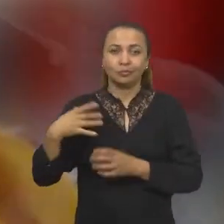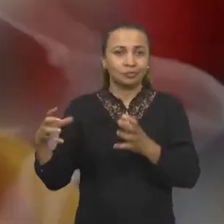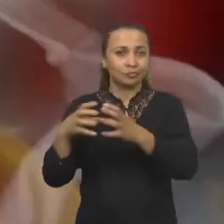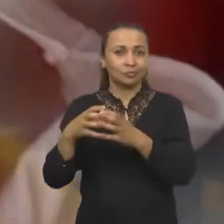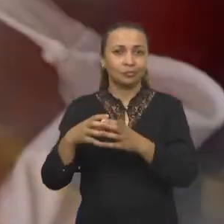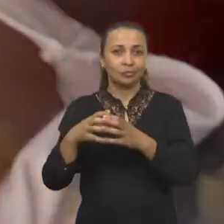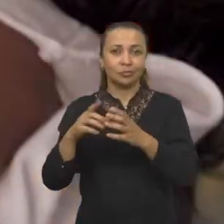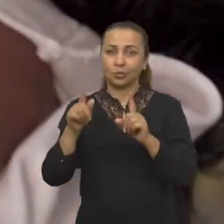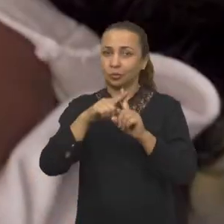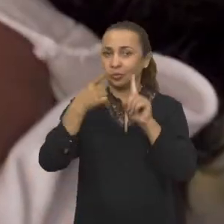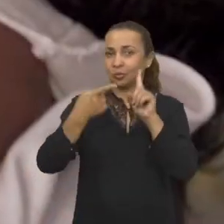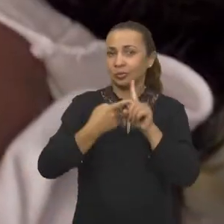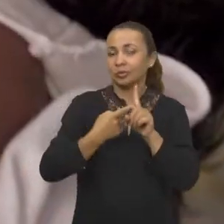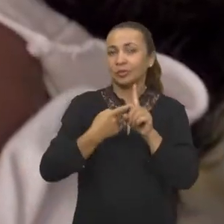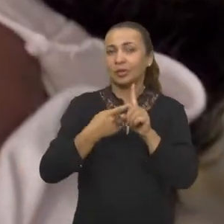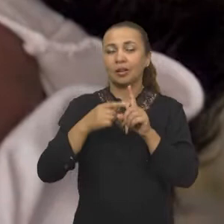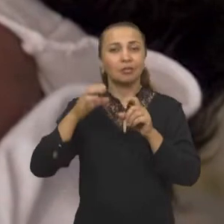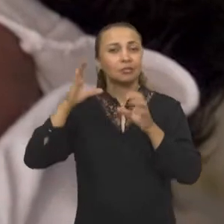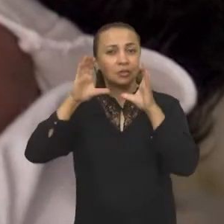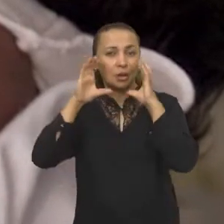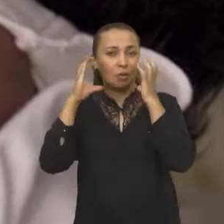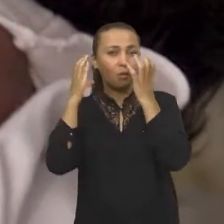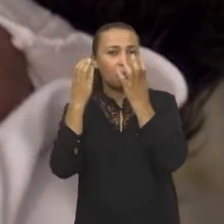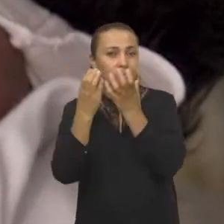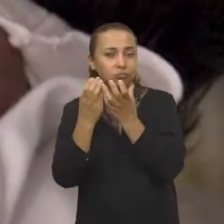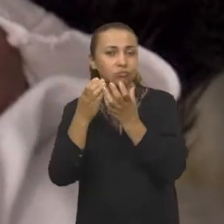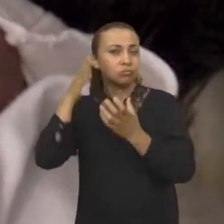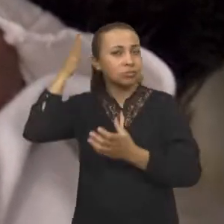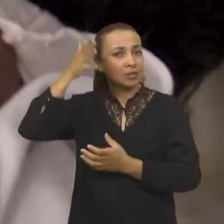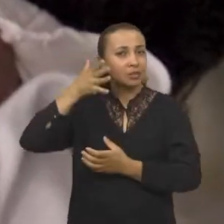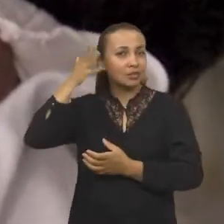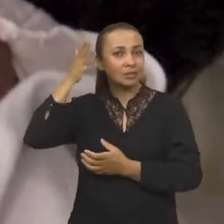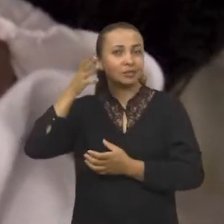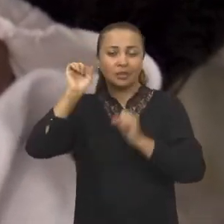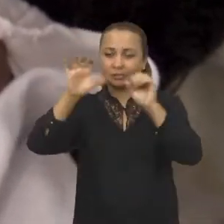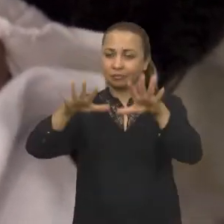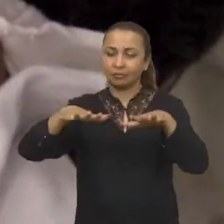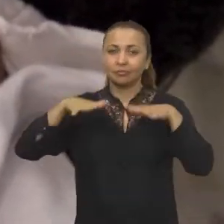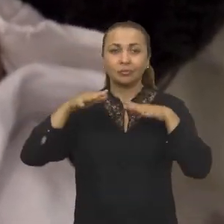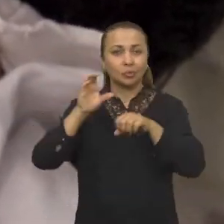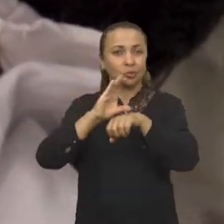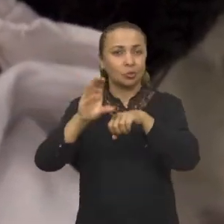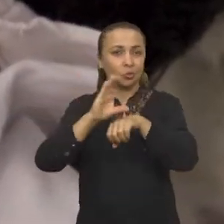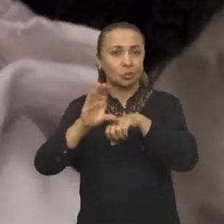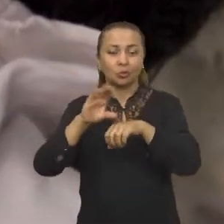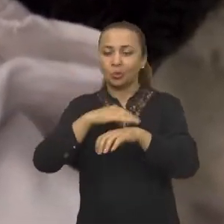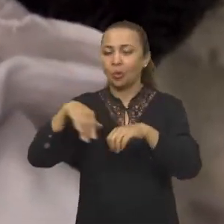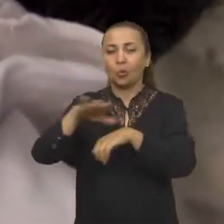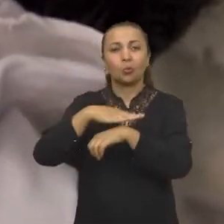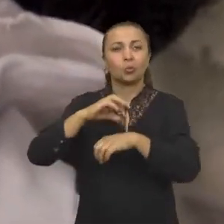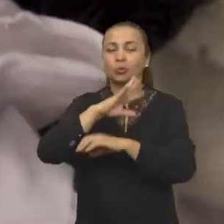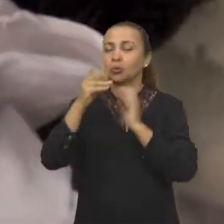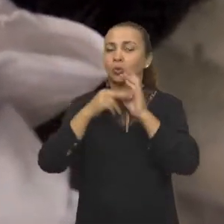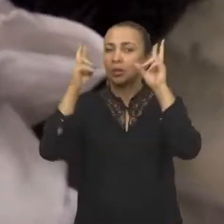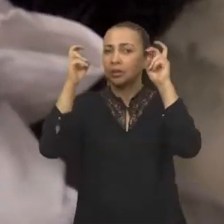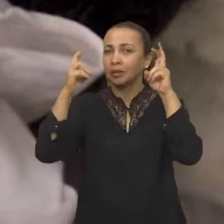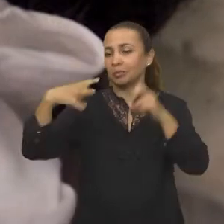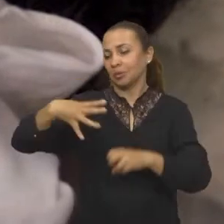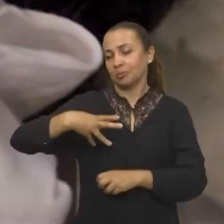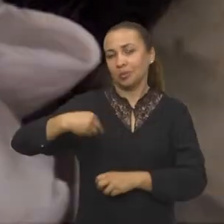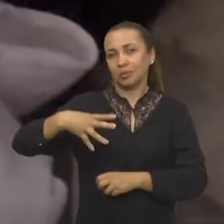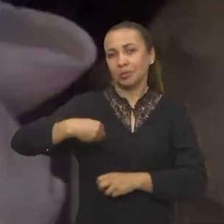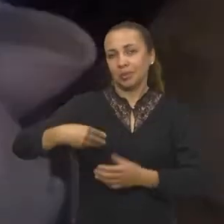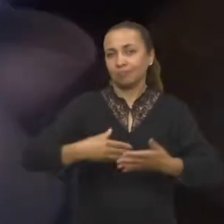percebemos que, mesmo nos dias atuais e com todas as políticas de aleitamento materno, e que elas são fortes aqui